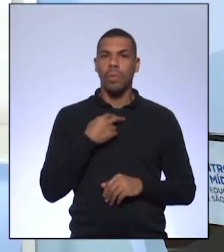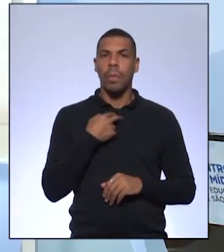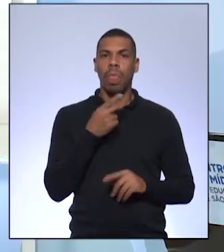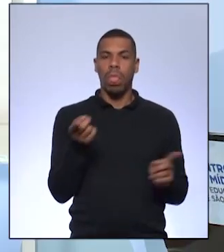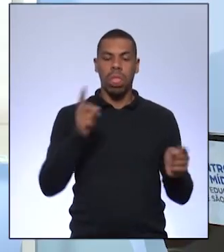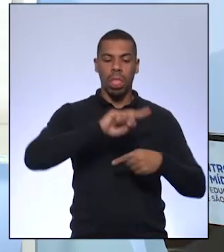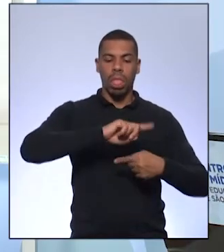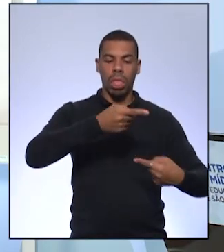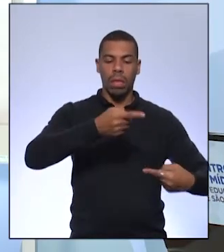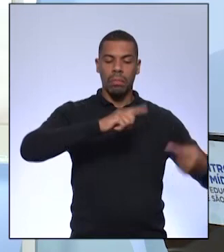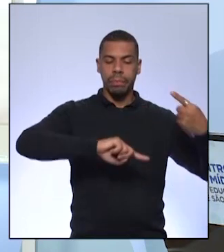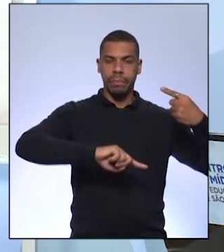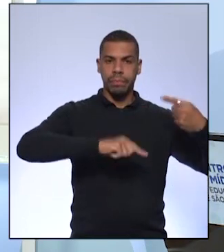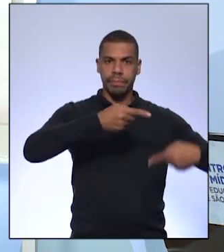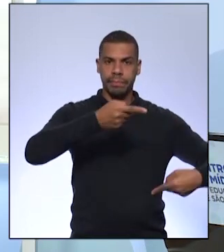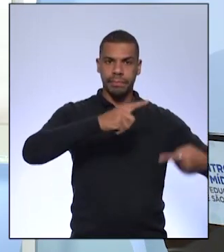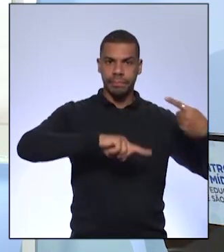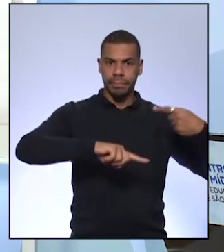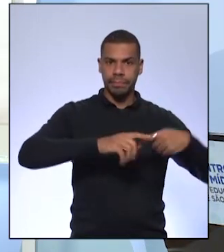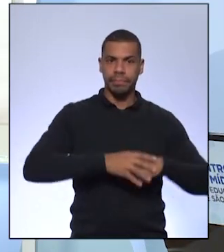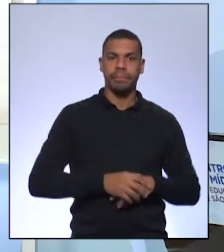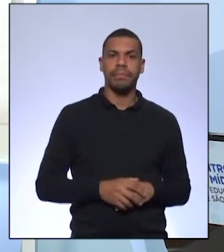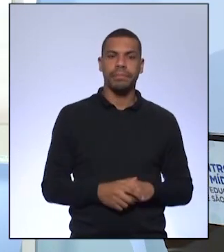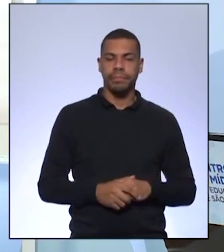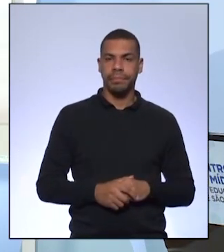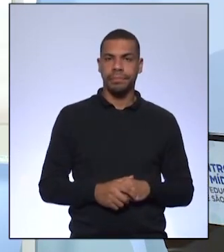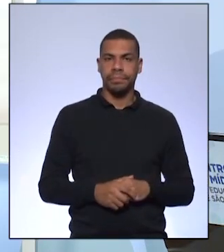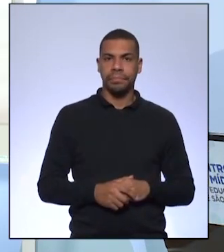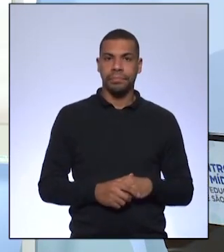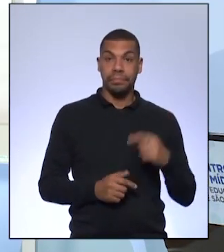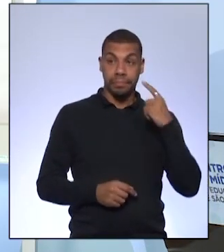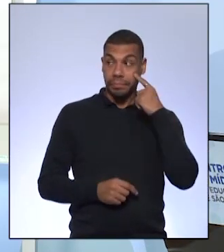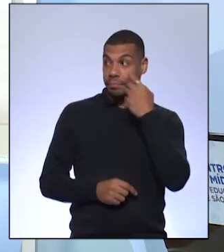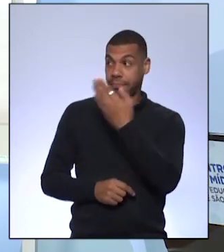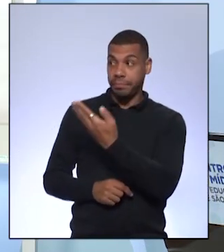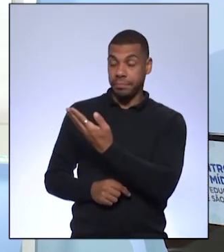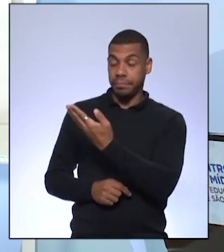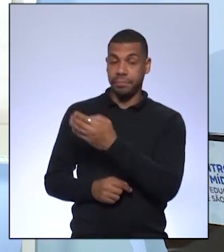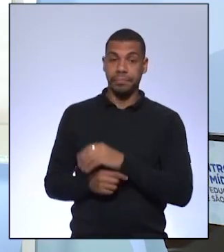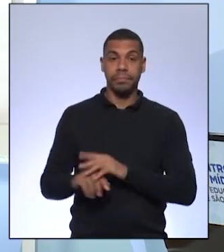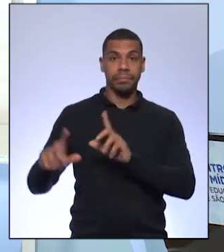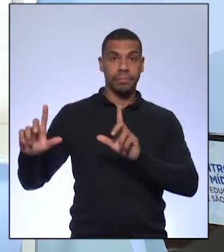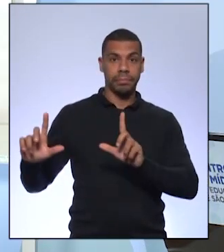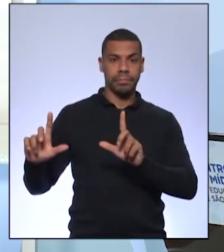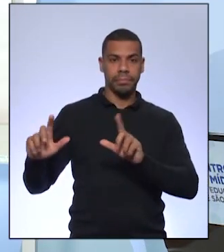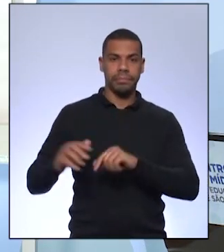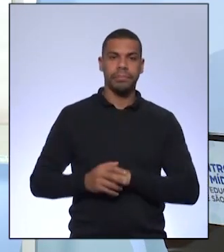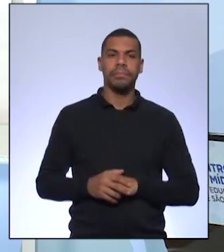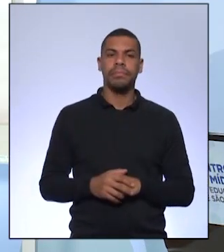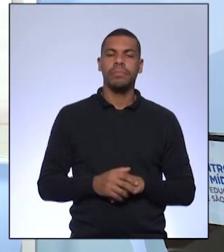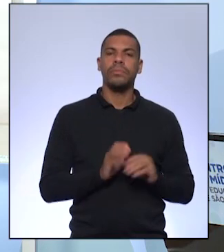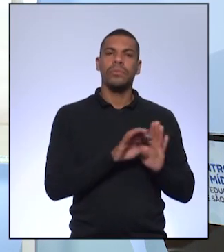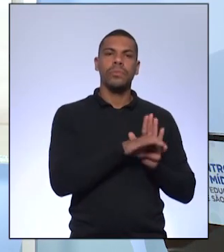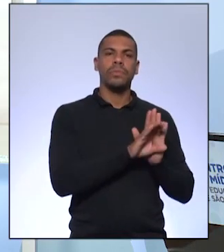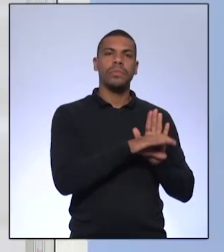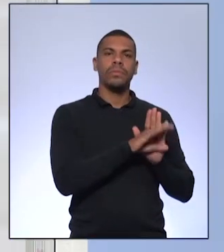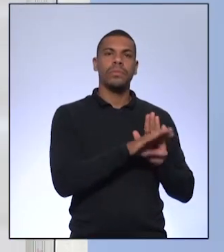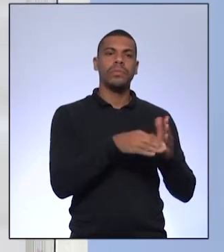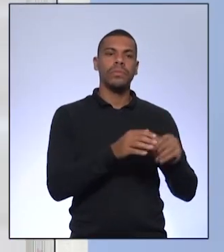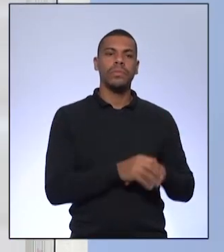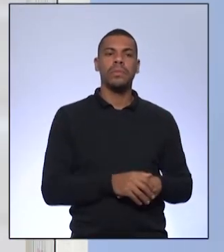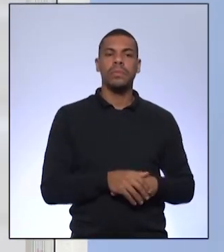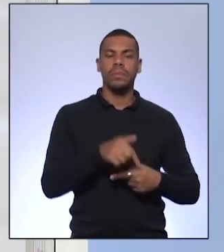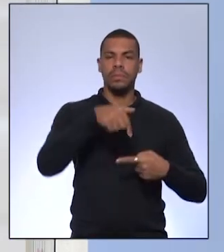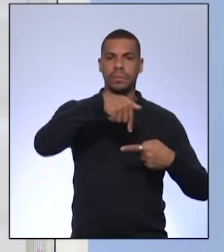duas. Tudo bem? Então, fica com essa aqui. Aí você aplica o conceito, ou seja, eu posso afirmar que